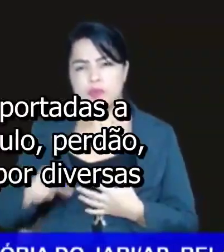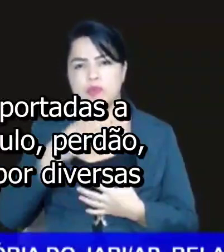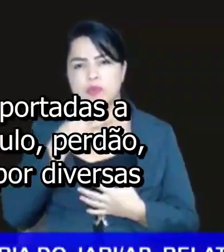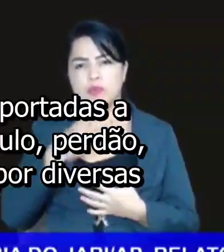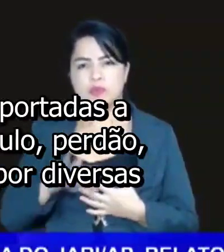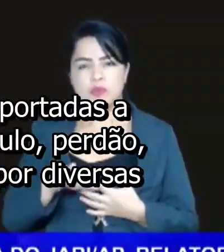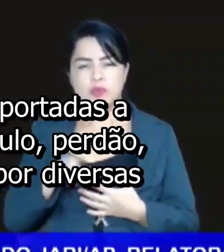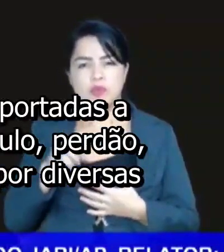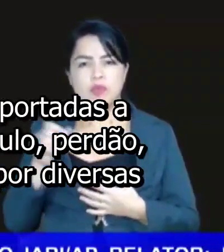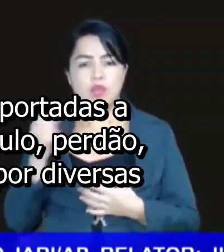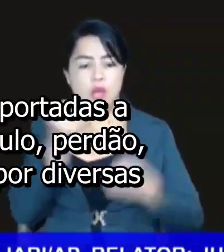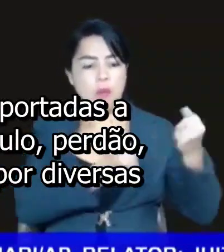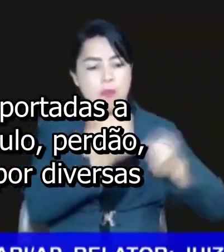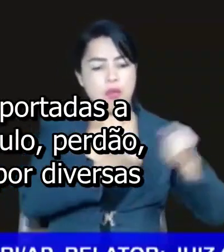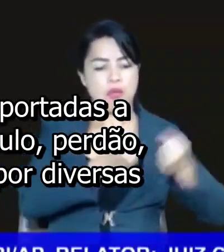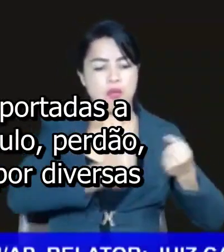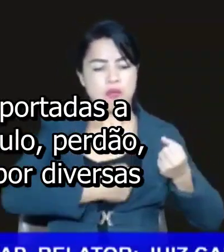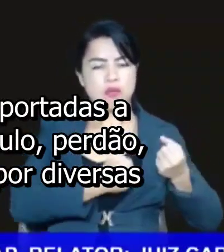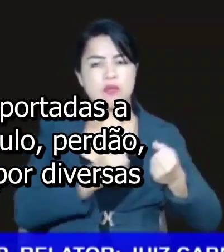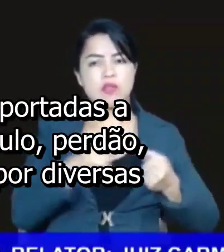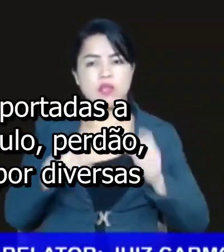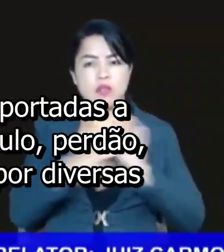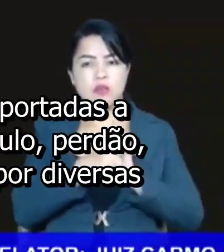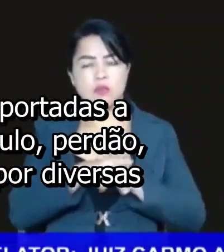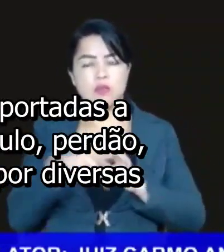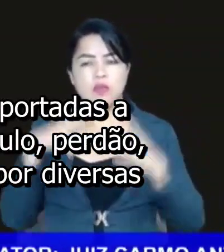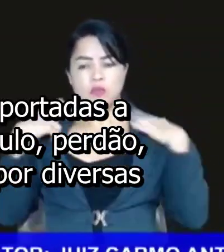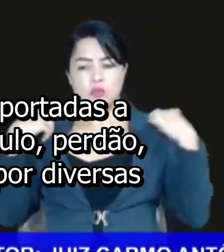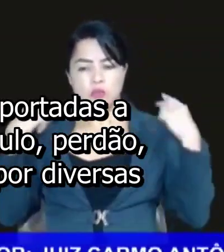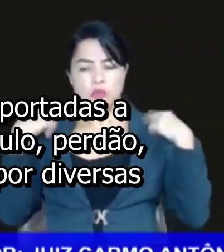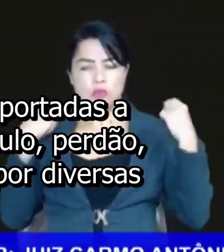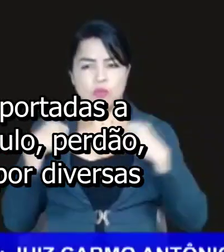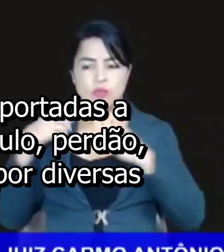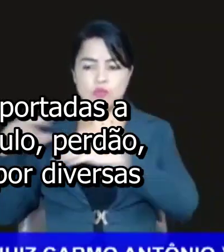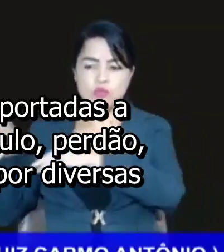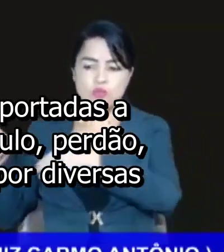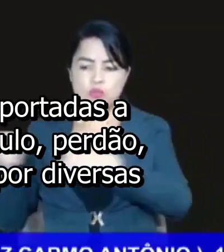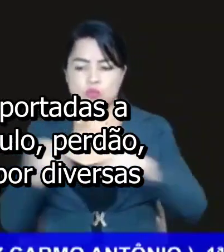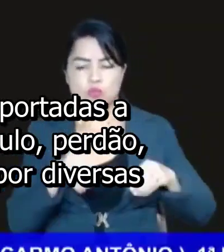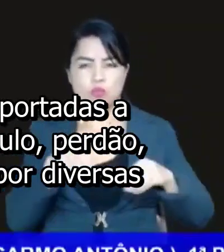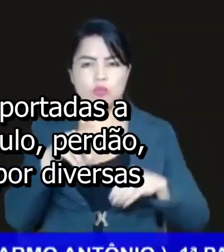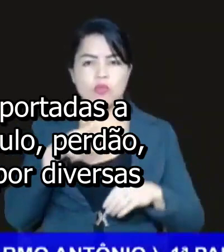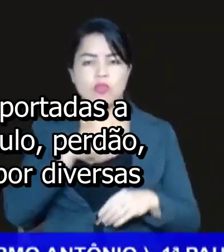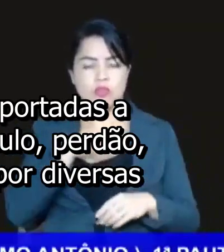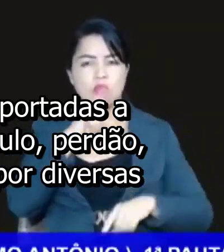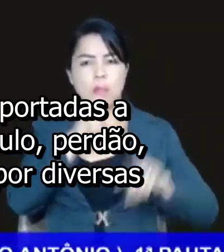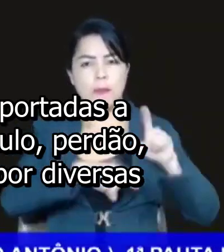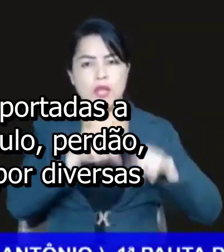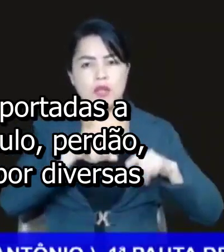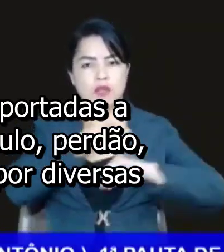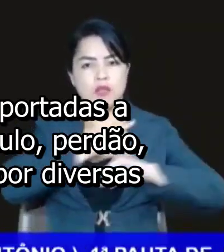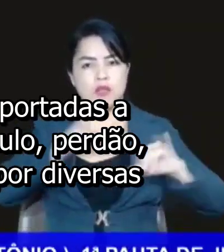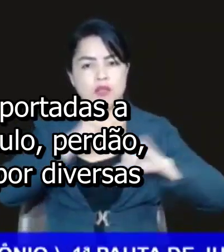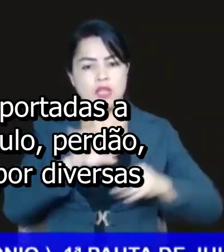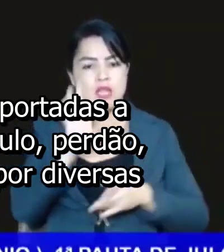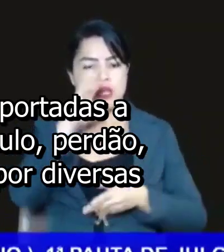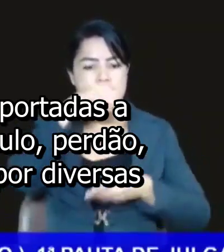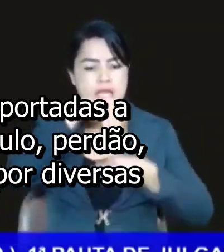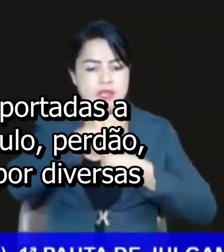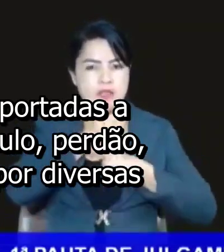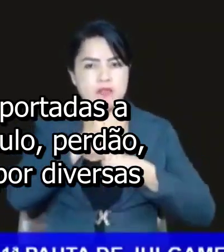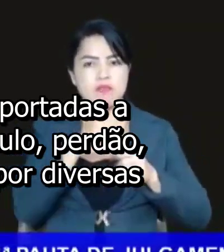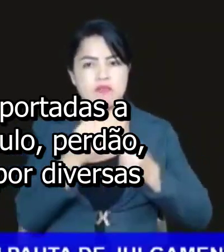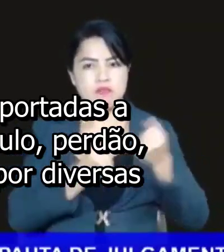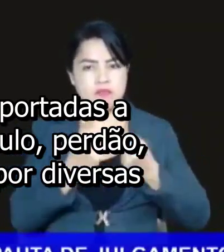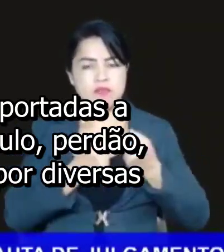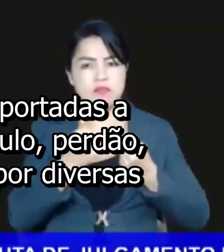entre o transportador e as pessoas que estavam sendo transportadas, a existência de material de campanha no interior do